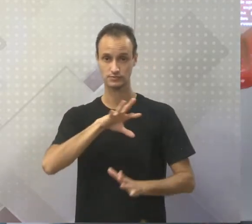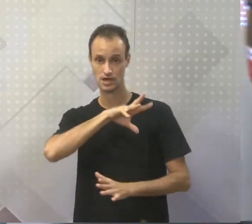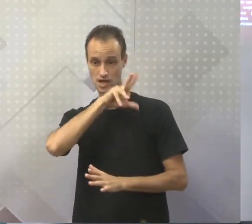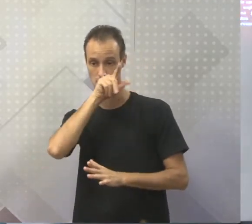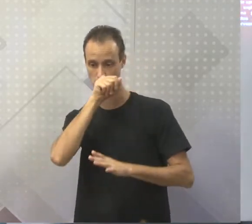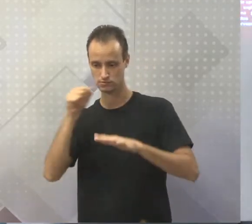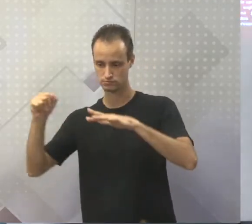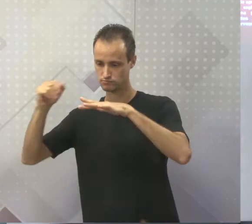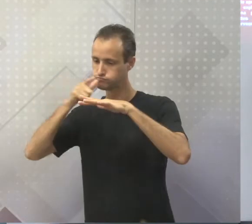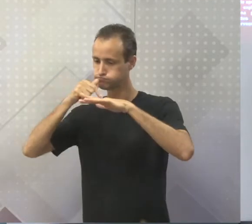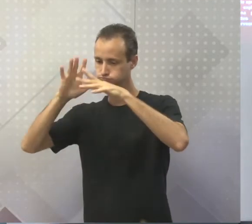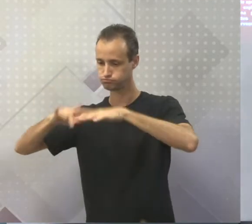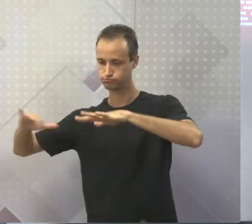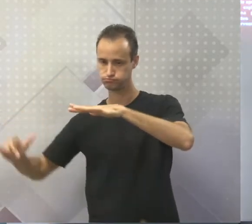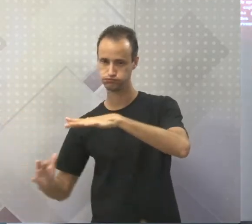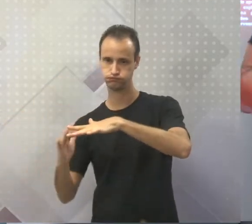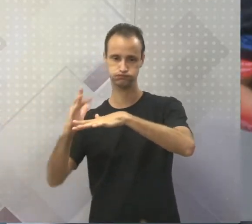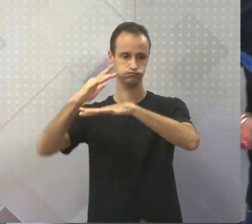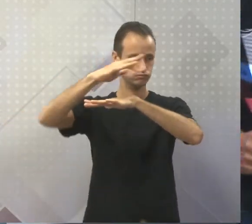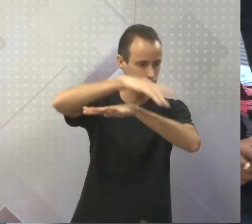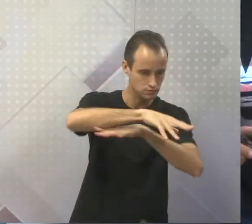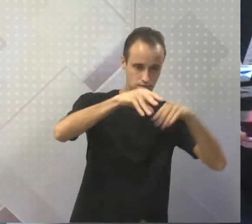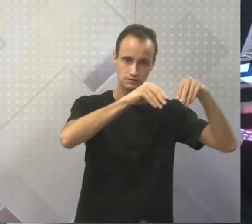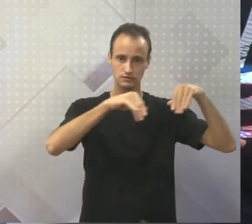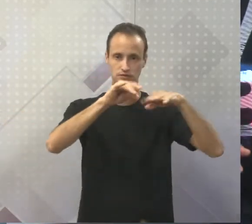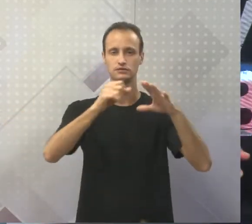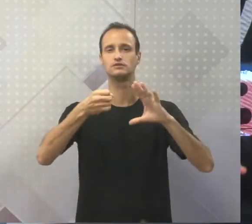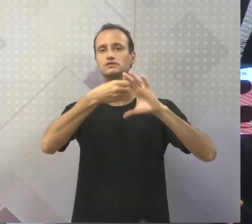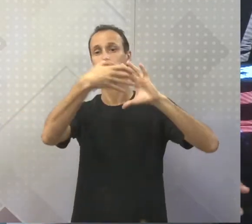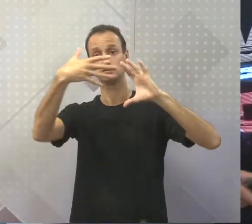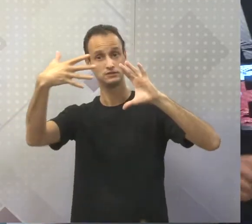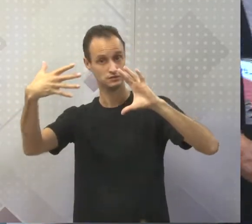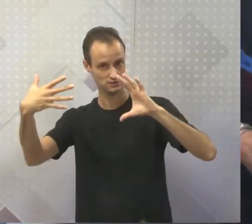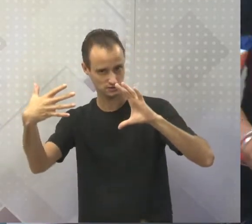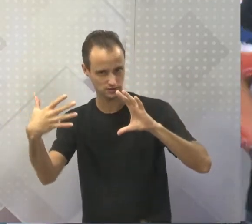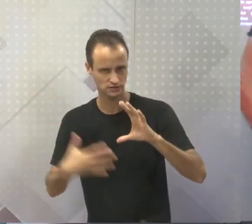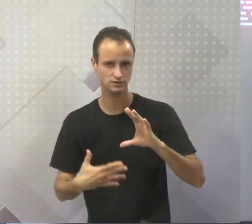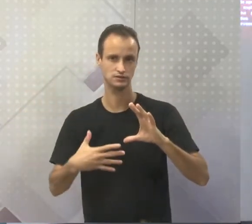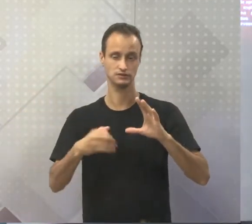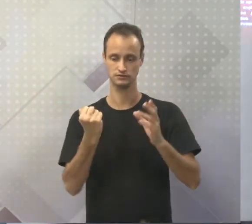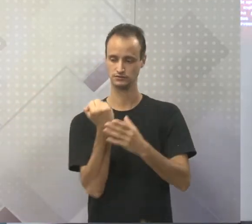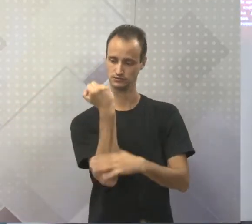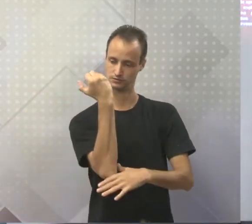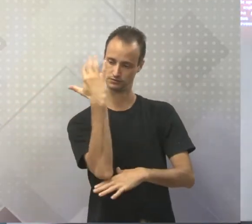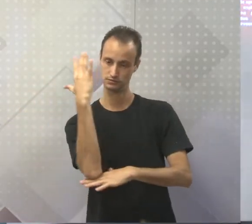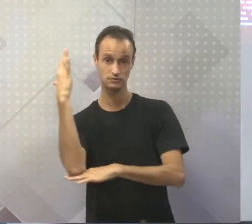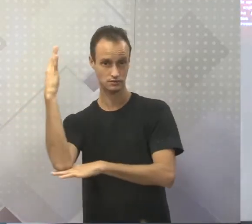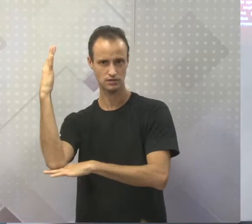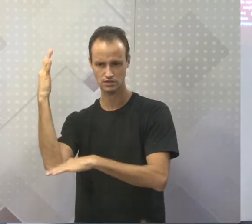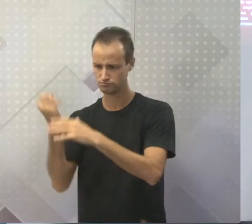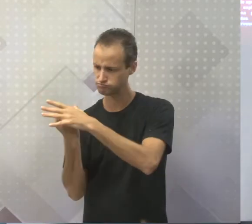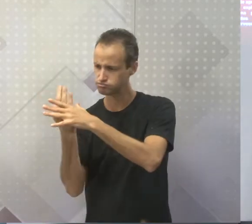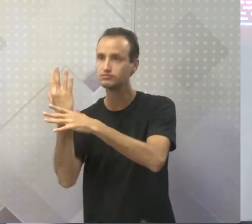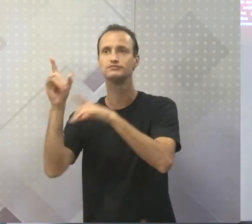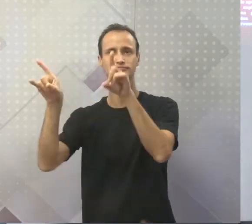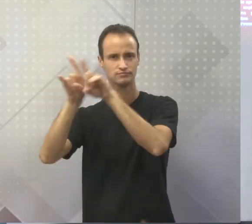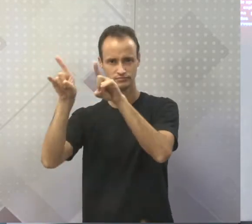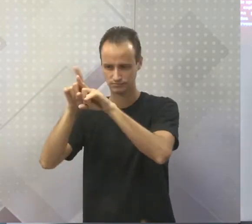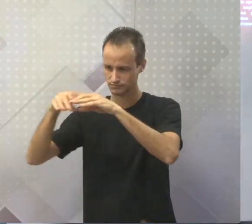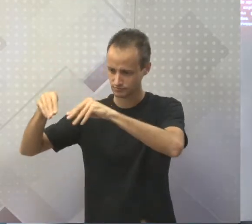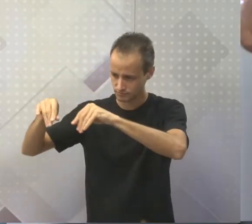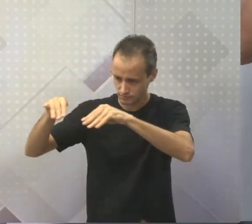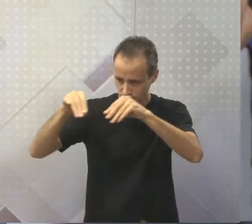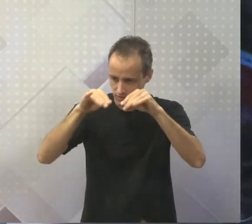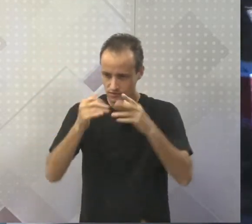terrestre. Depois, teve as características que fizeram com que as plantas ganhassem também o ambiente